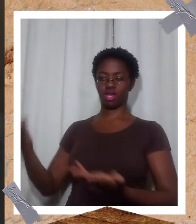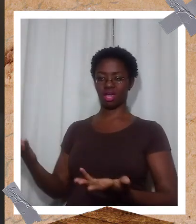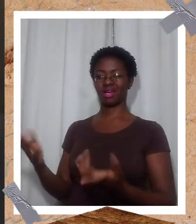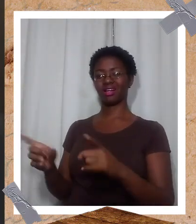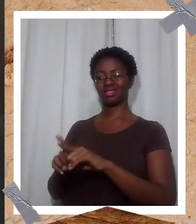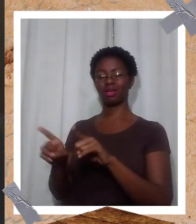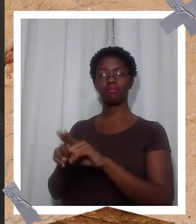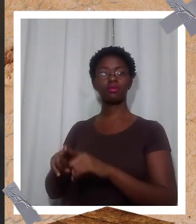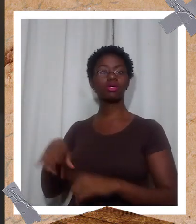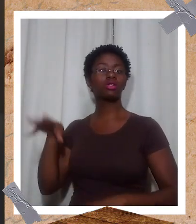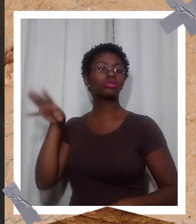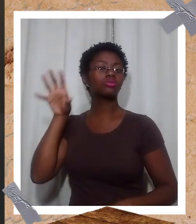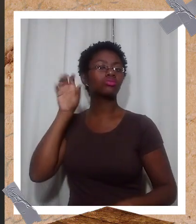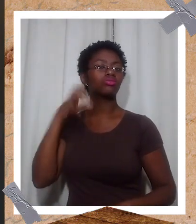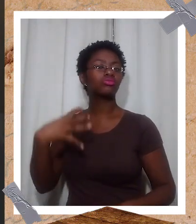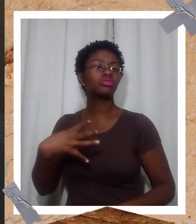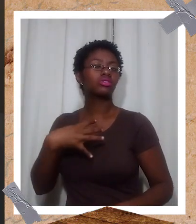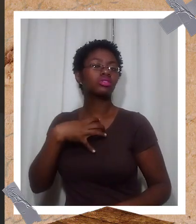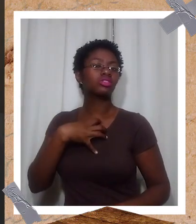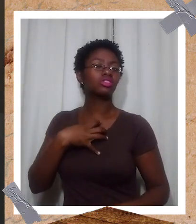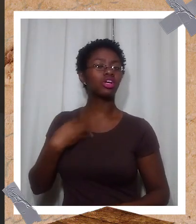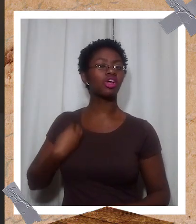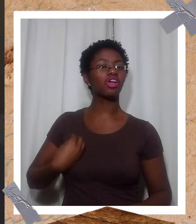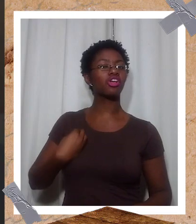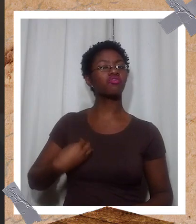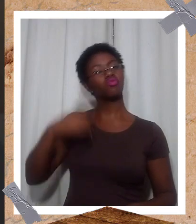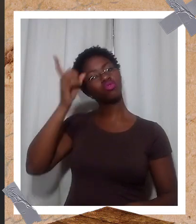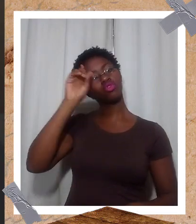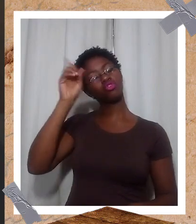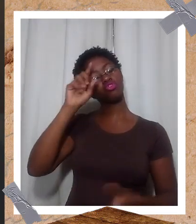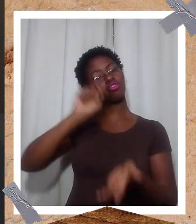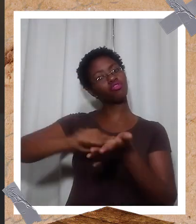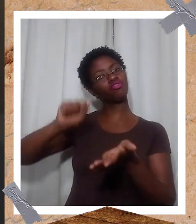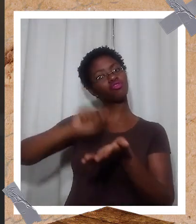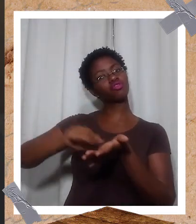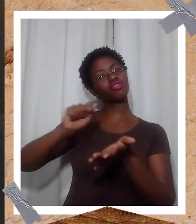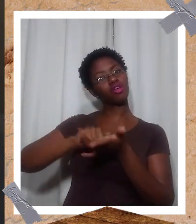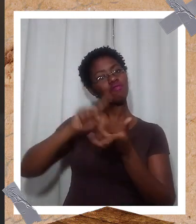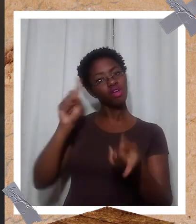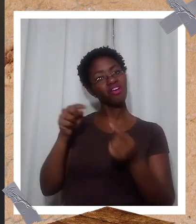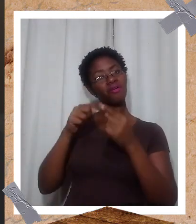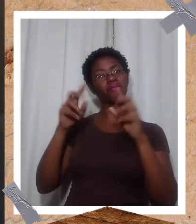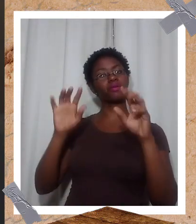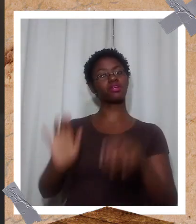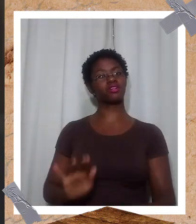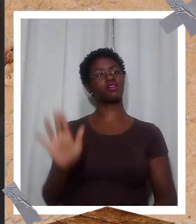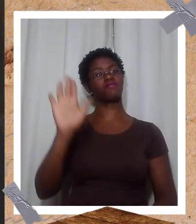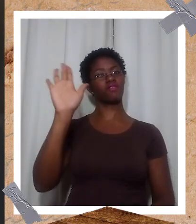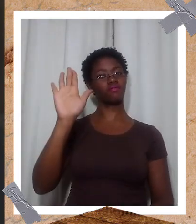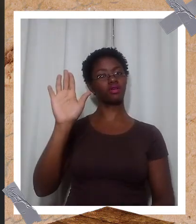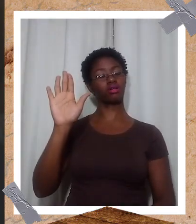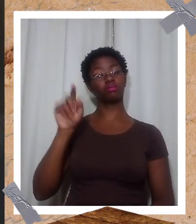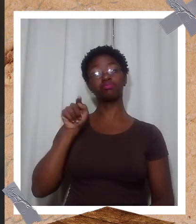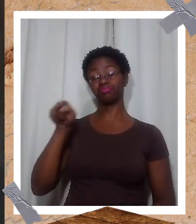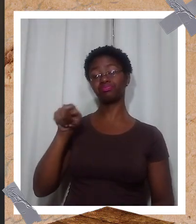meu sentimento, assim, do que eu vivo dia a dia escrevendo sobre a favela, né? E a